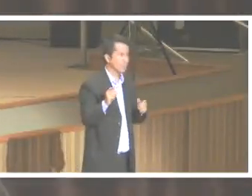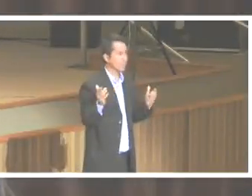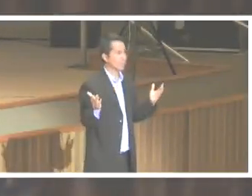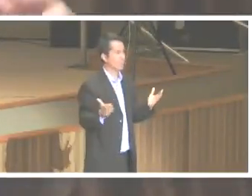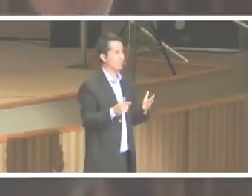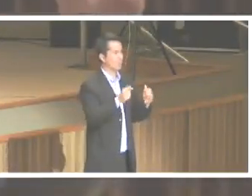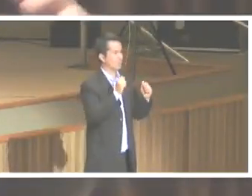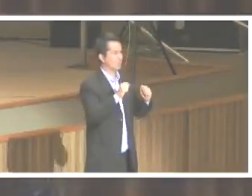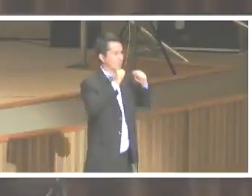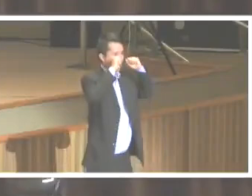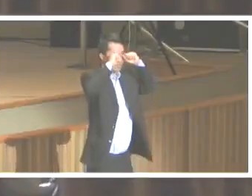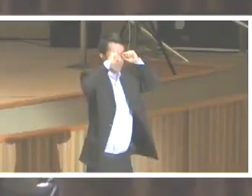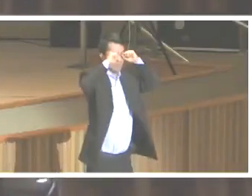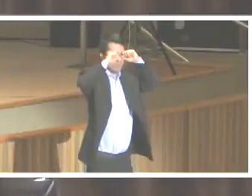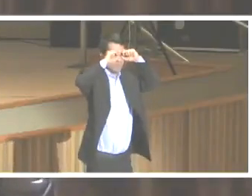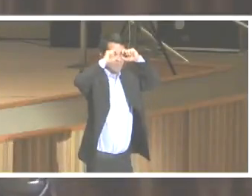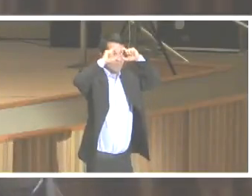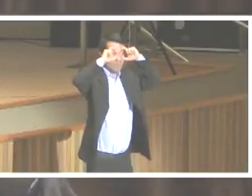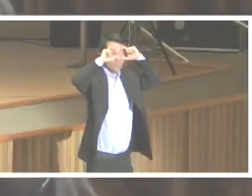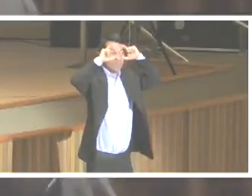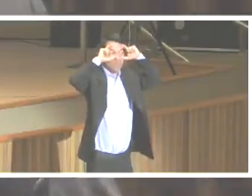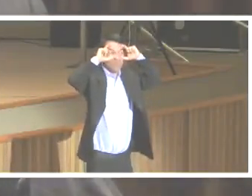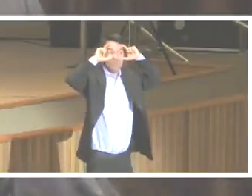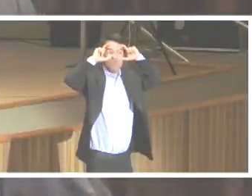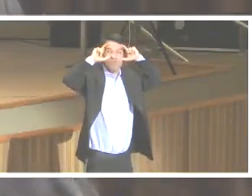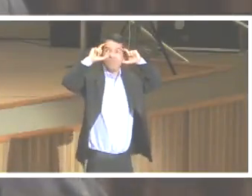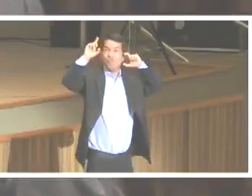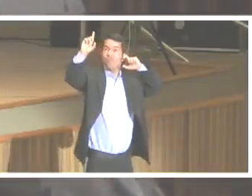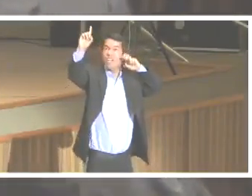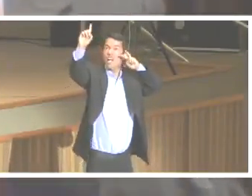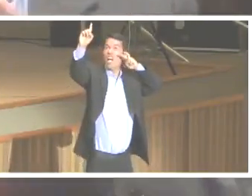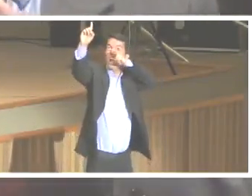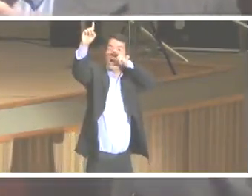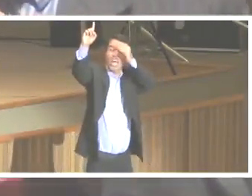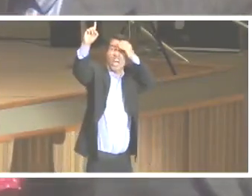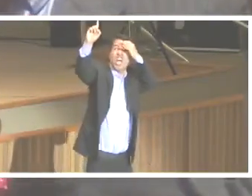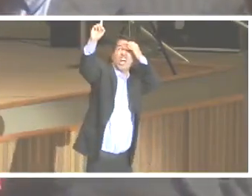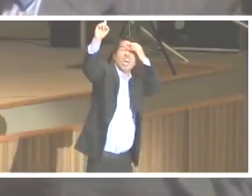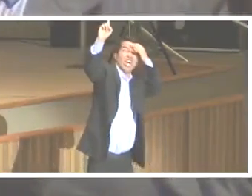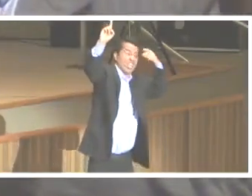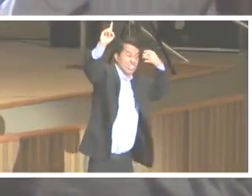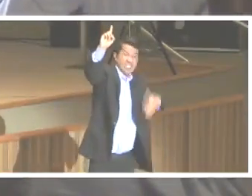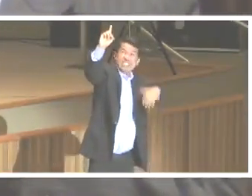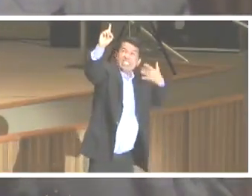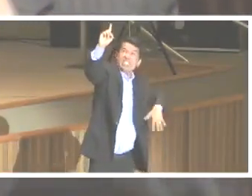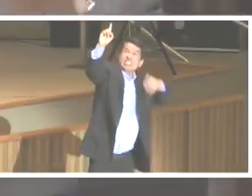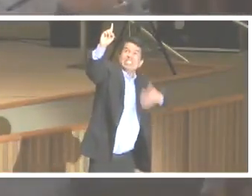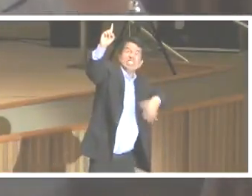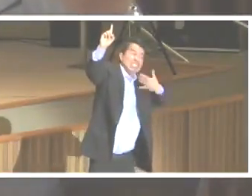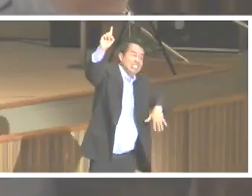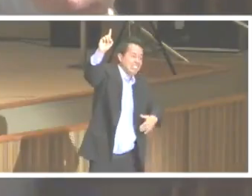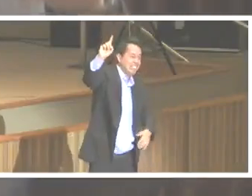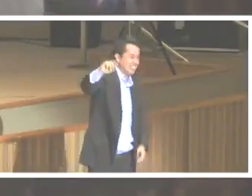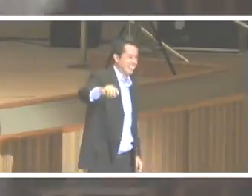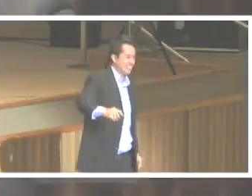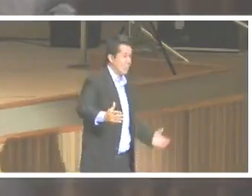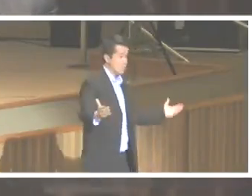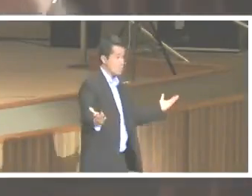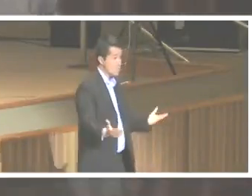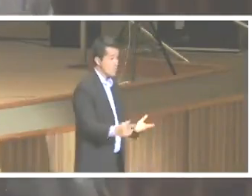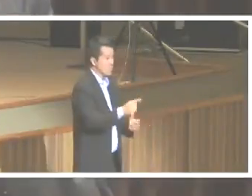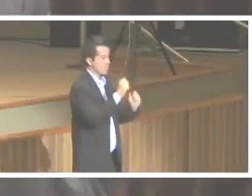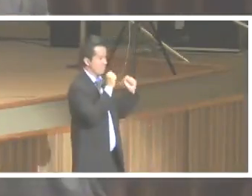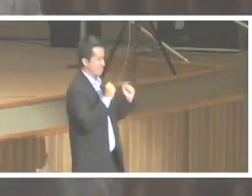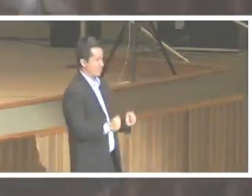sabe o que é pior é que se você não olha pra jesus do tamanho que ele tem não faz diferença nenhuma porque ele não